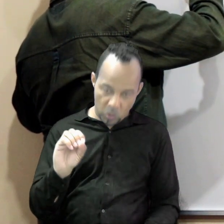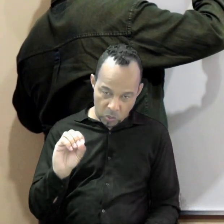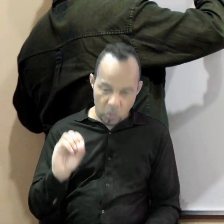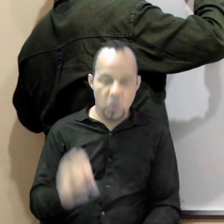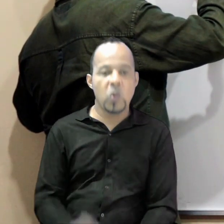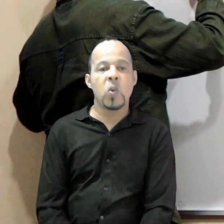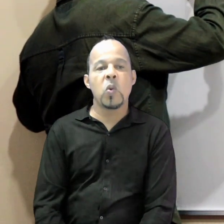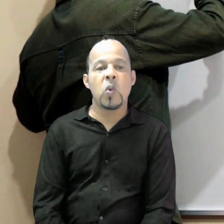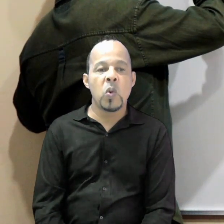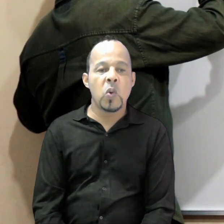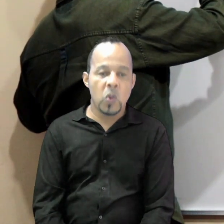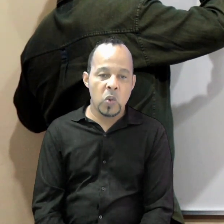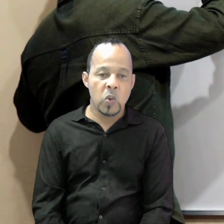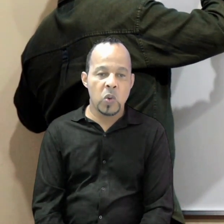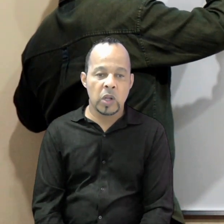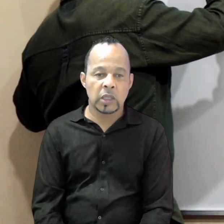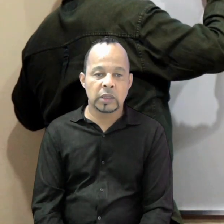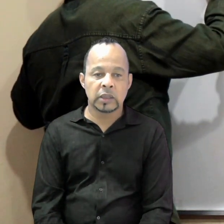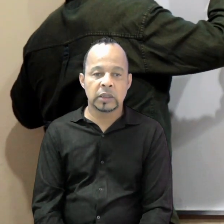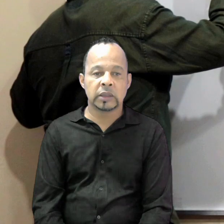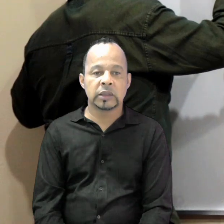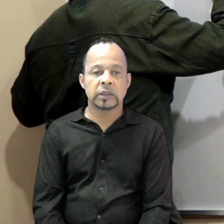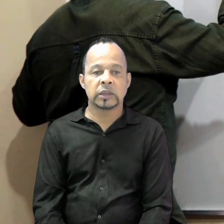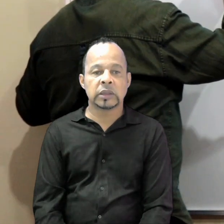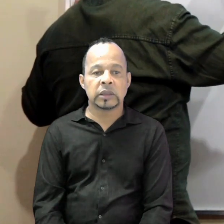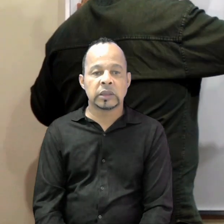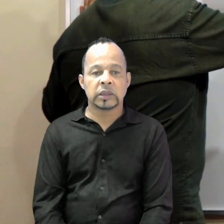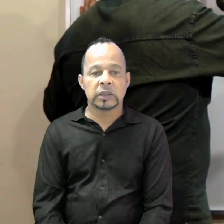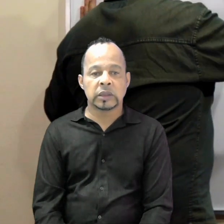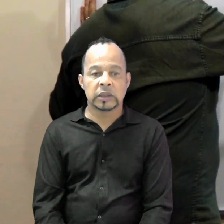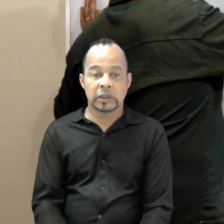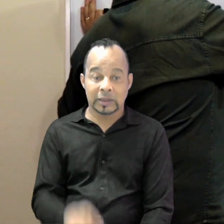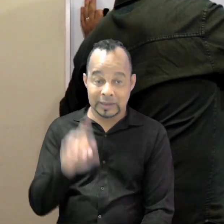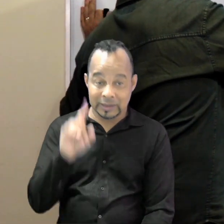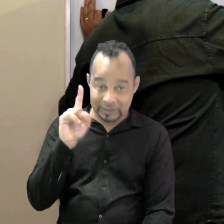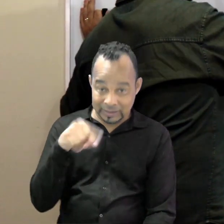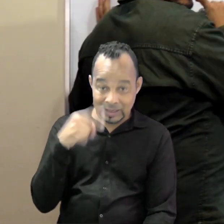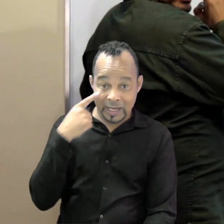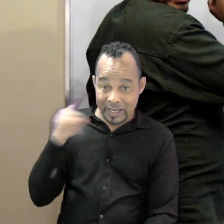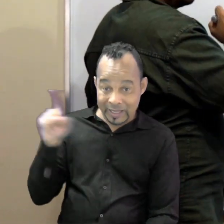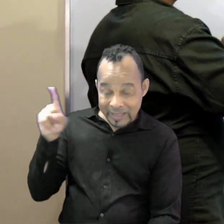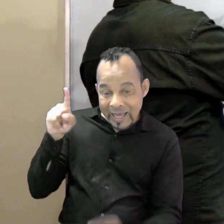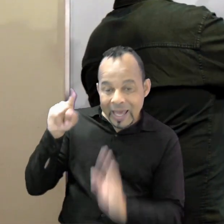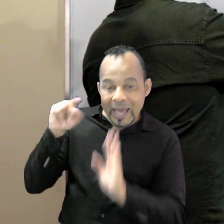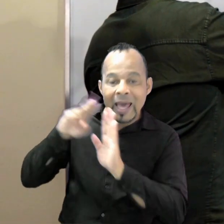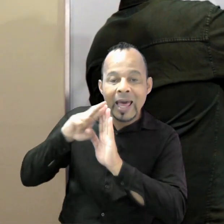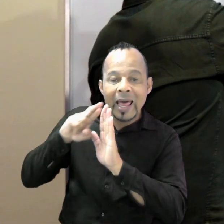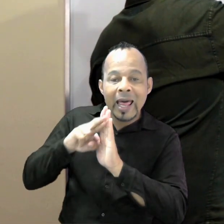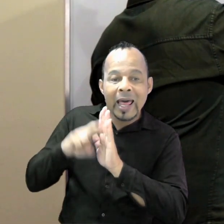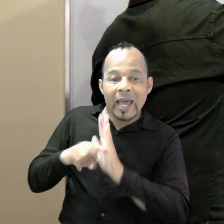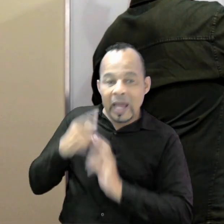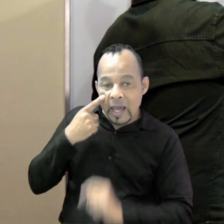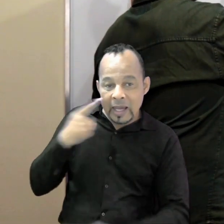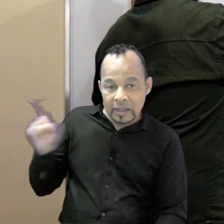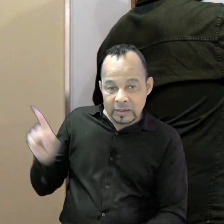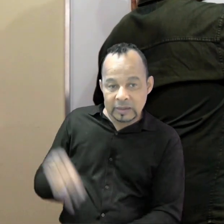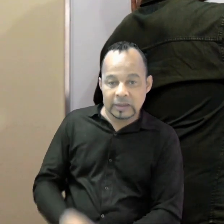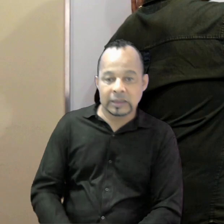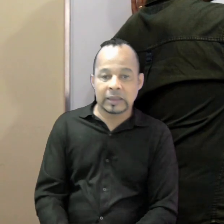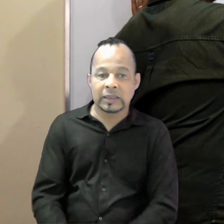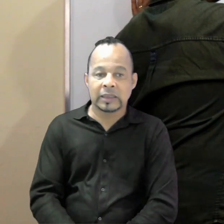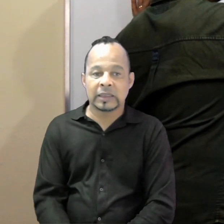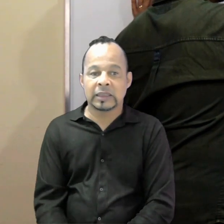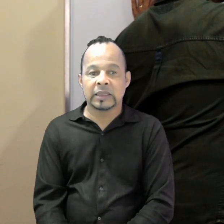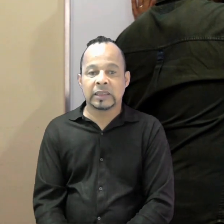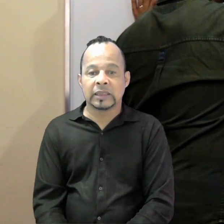a gente já viu no módulo 1 do curso, que era módulo do vetor A, módulo do